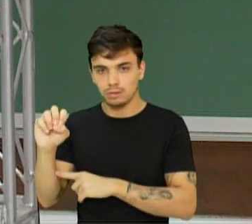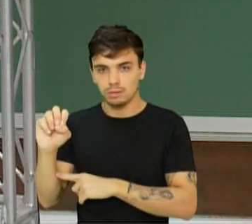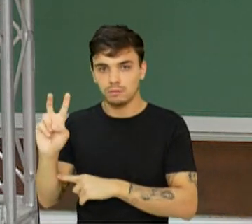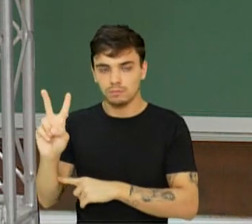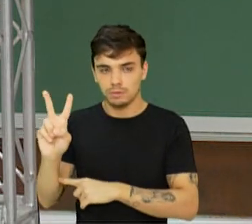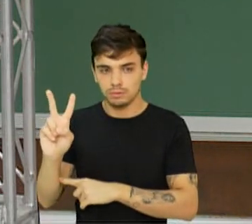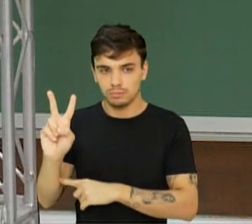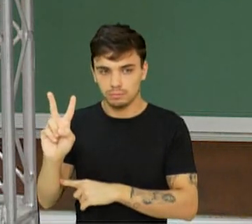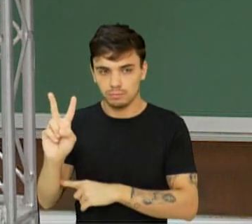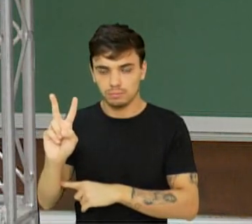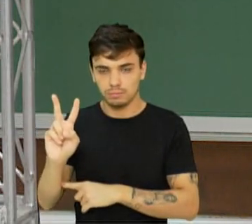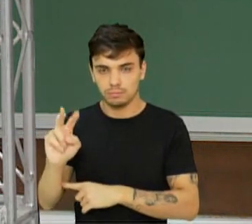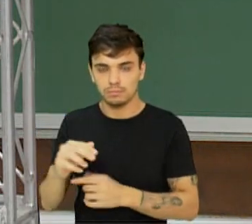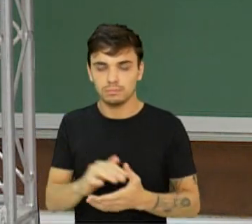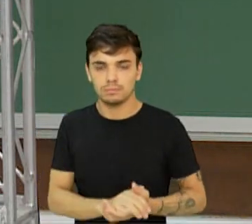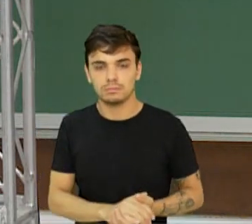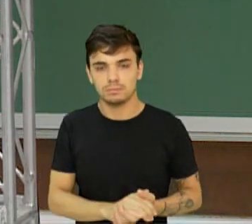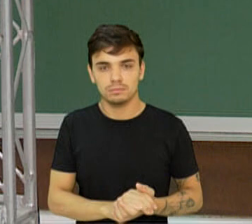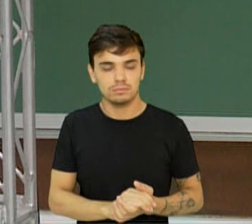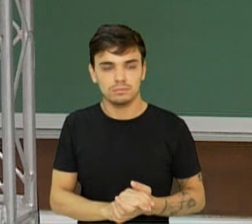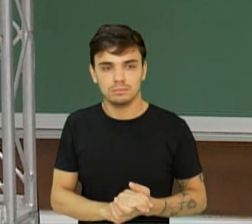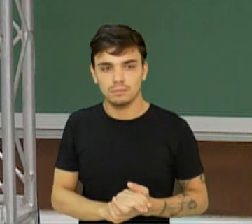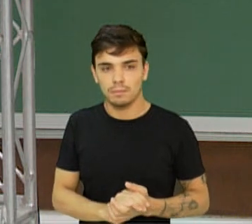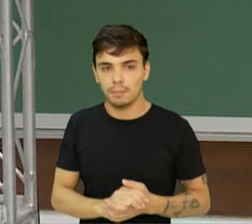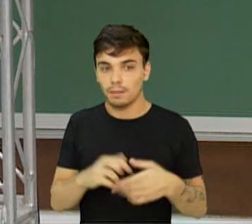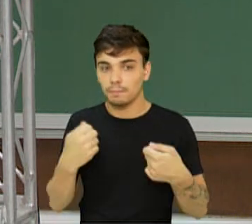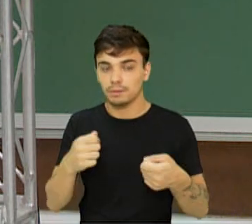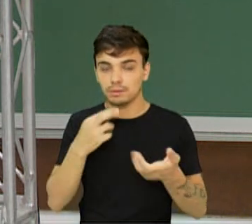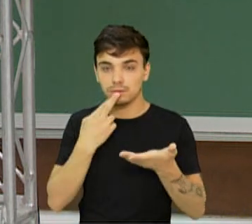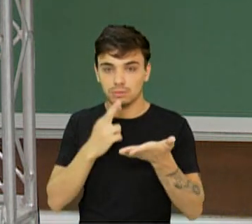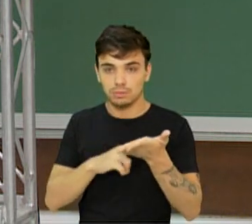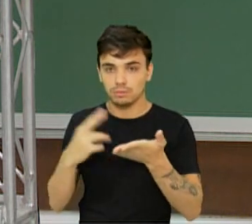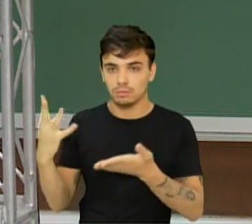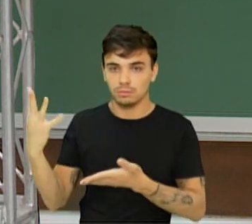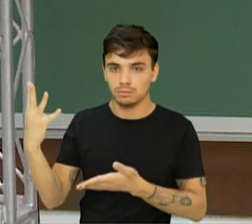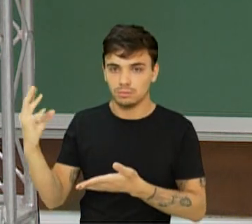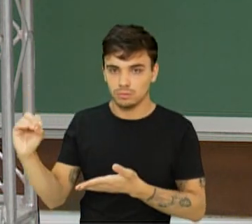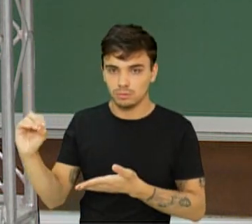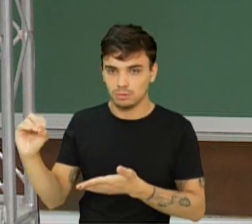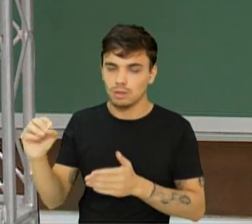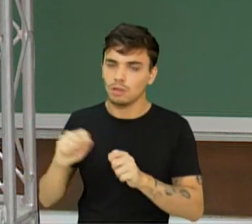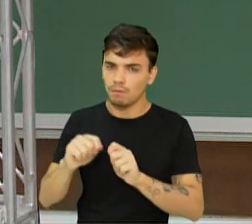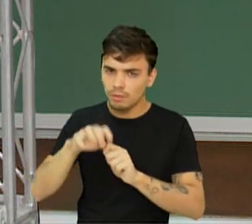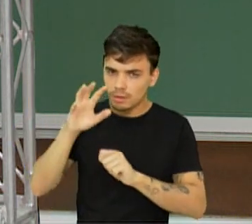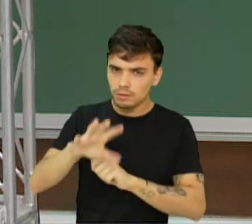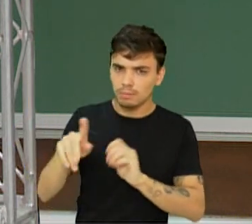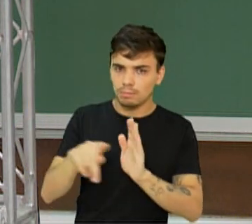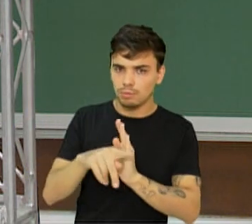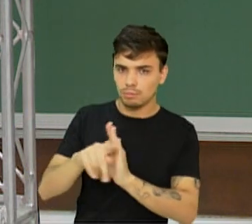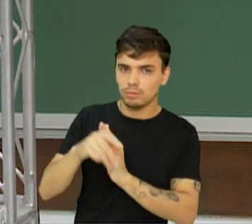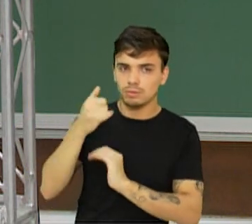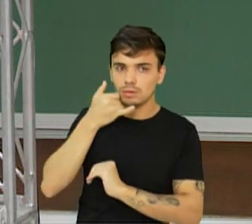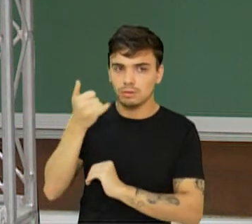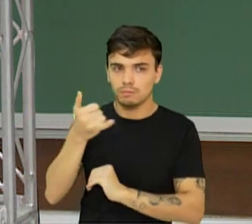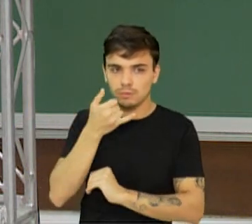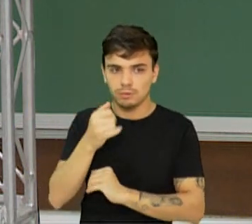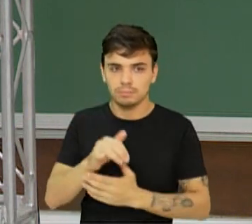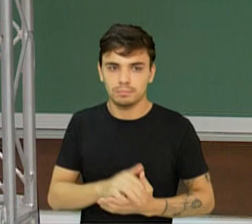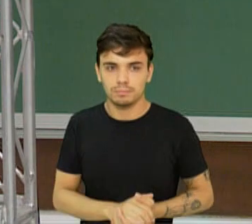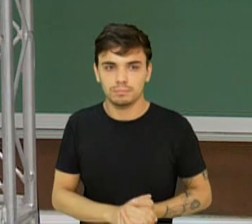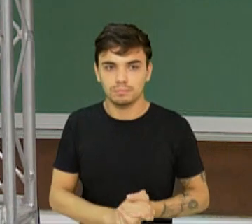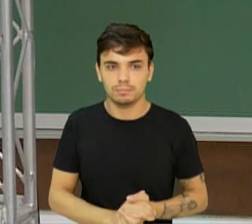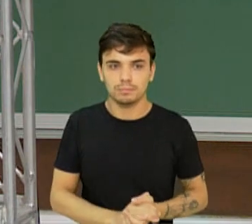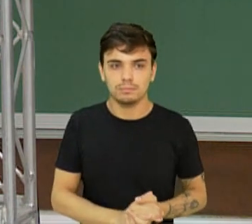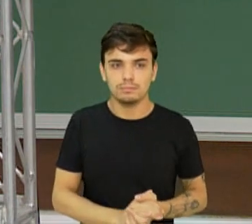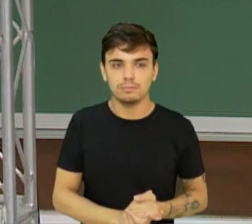vezes a resistência do capacitor, que é a reatância, tem que dar 40 volts, assim como eu fiz com o resistor do telefone. Olha